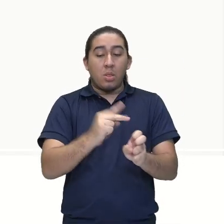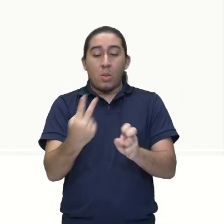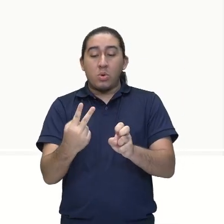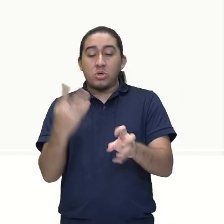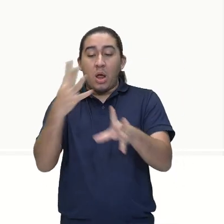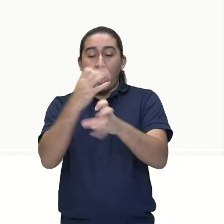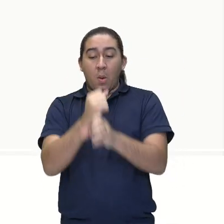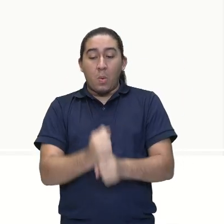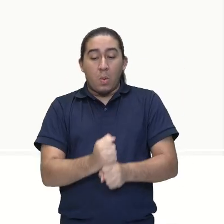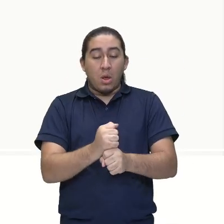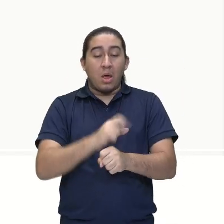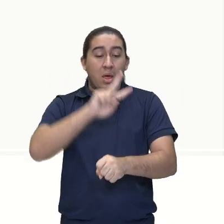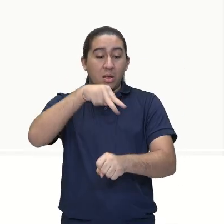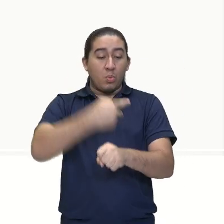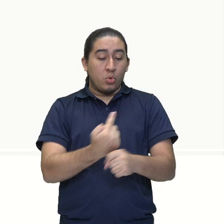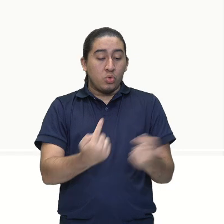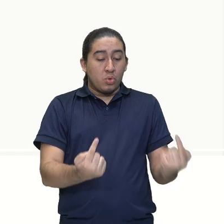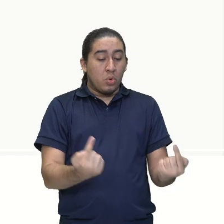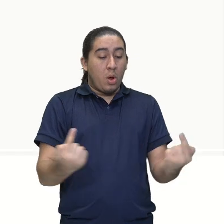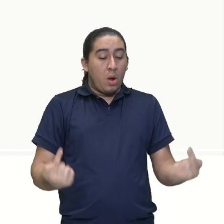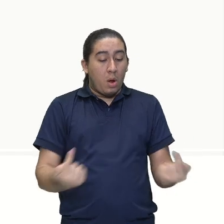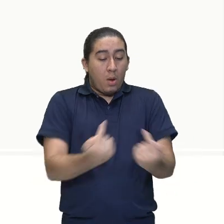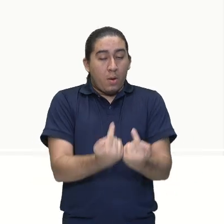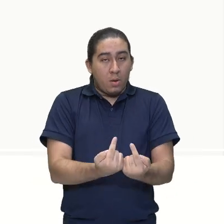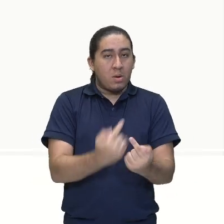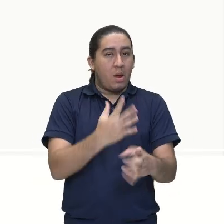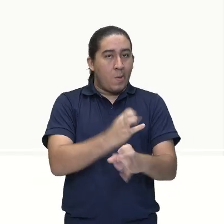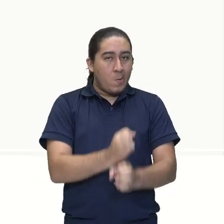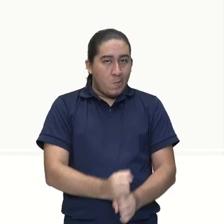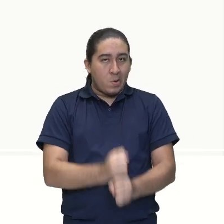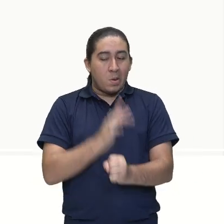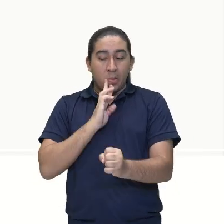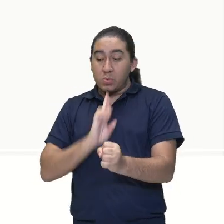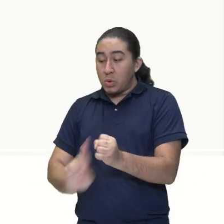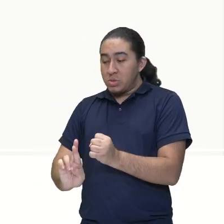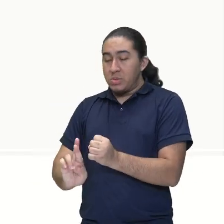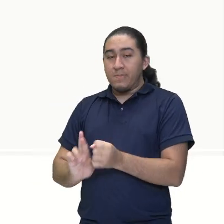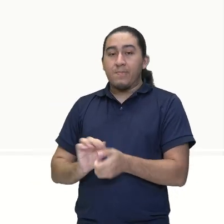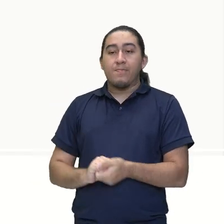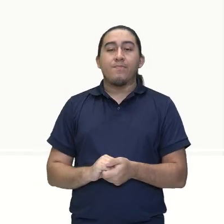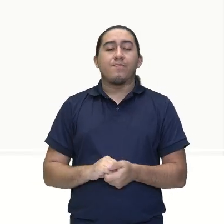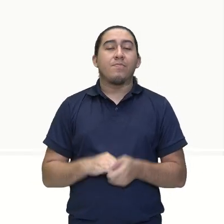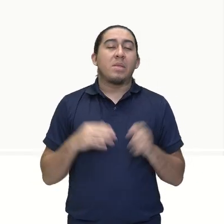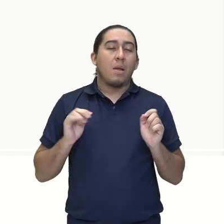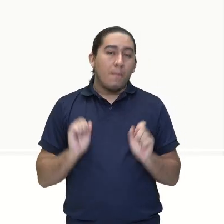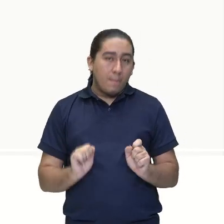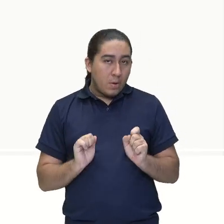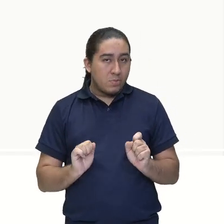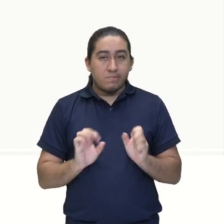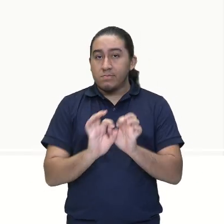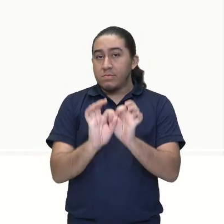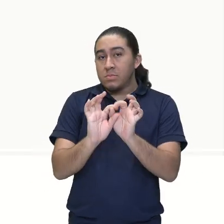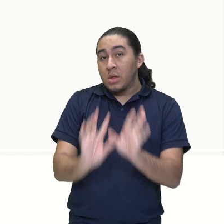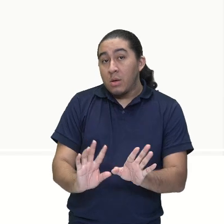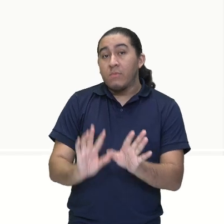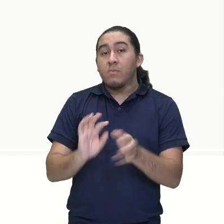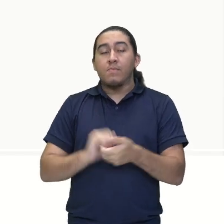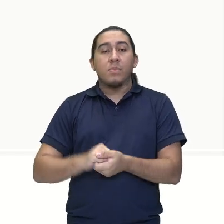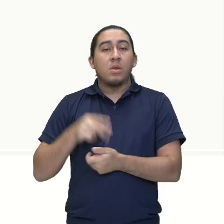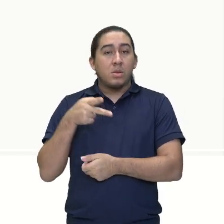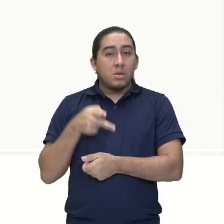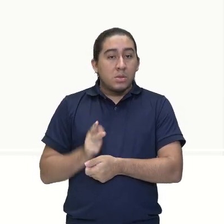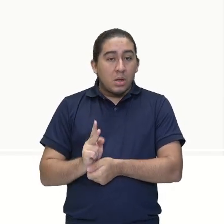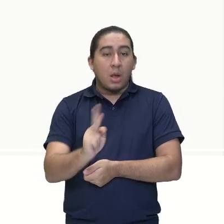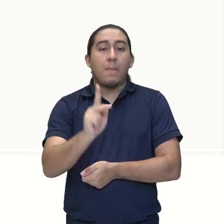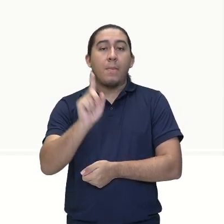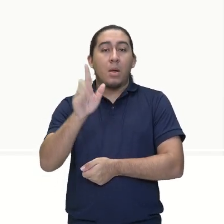Tranquilo até aí? Então, potenciação é isso. Eu vou sempre estar multiplicando a base por ela